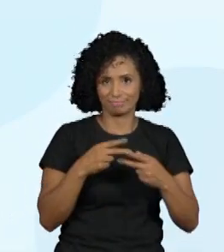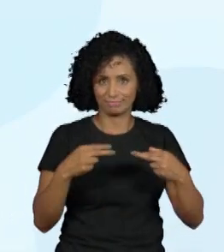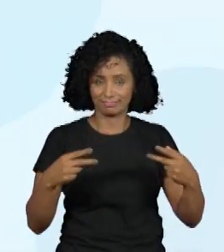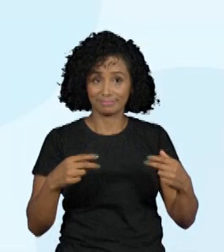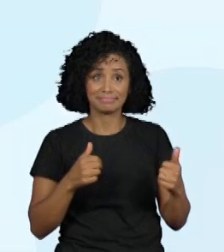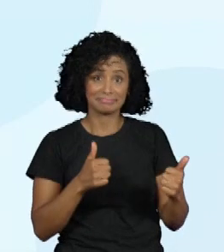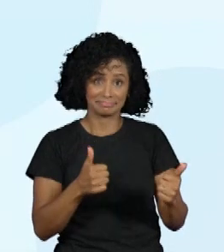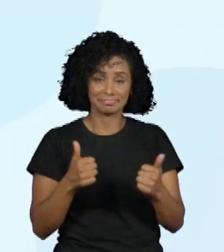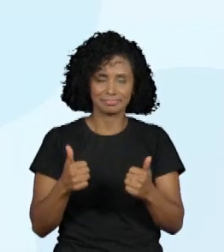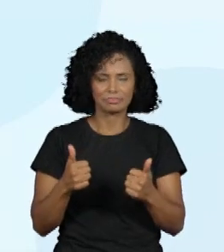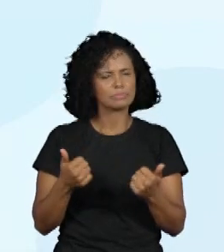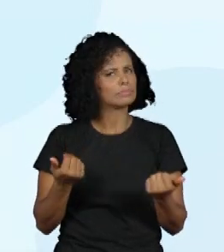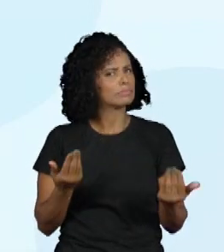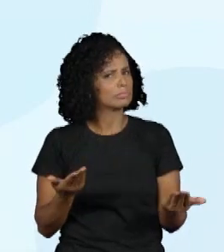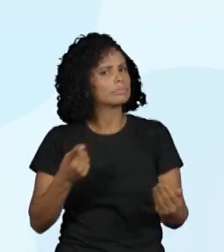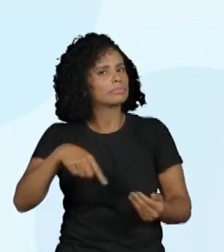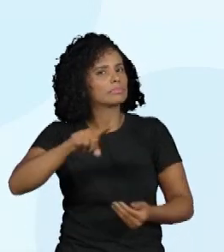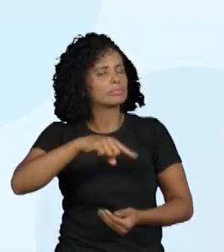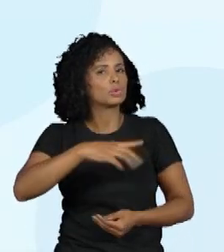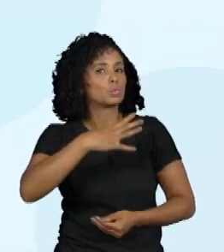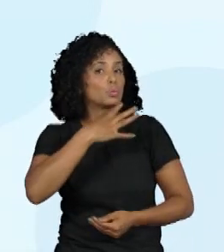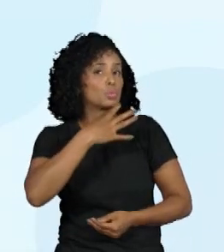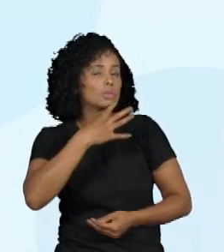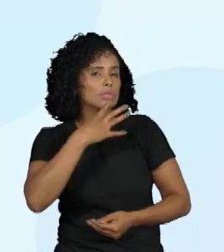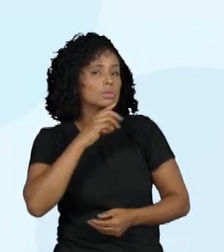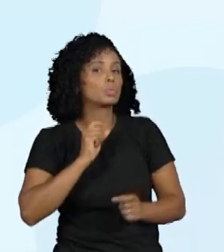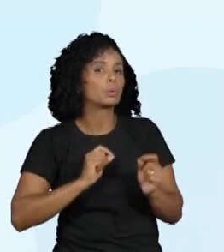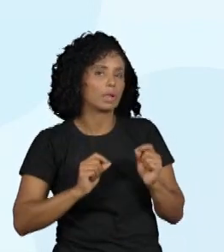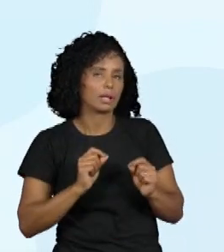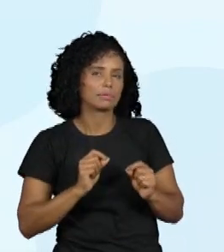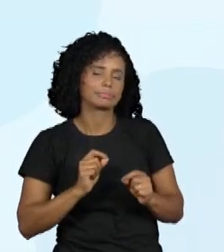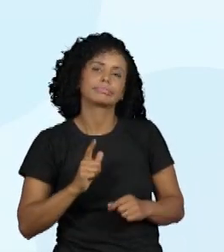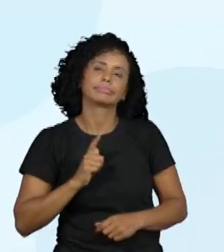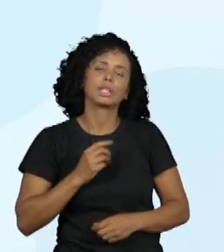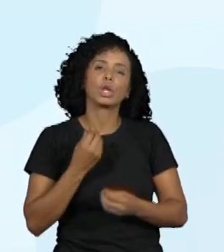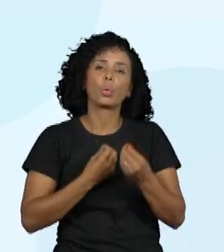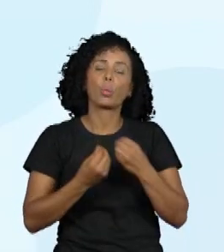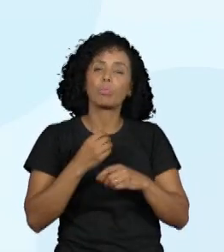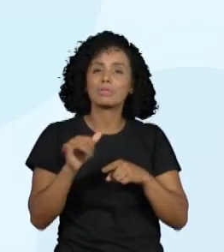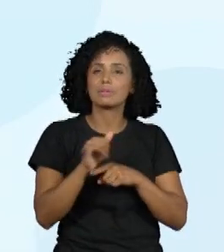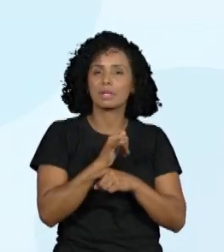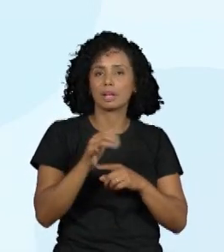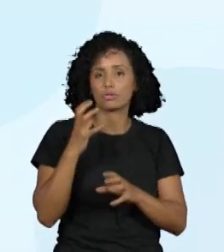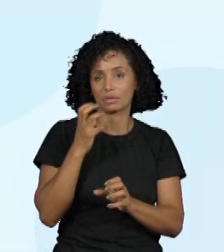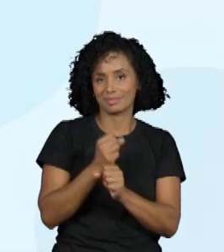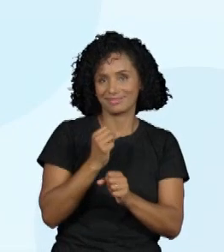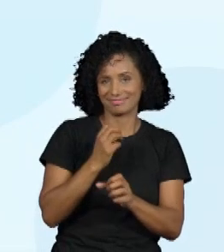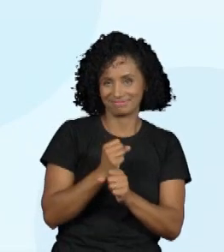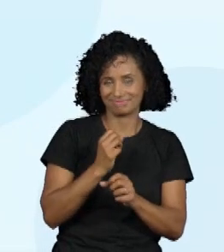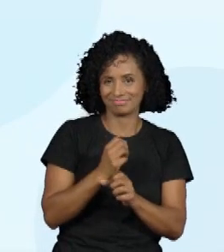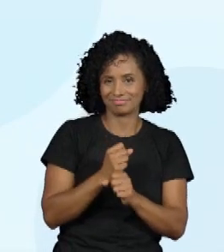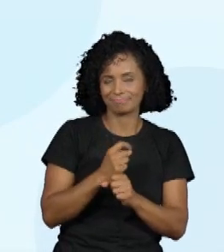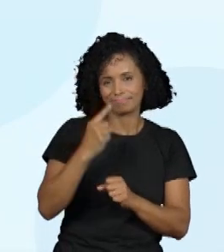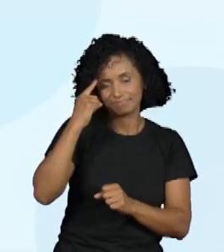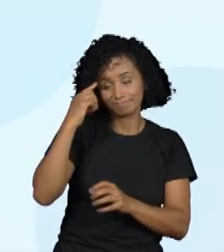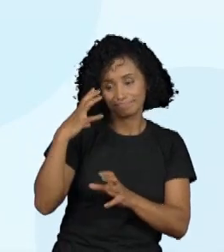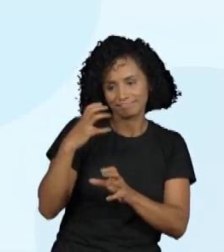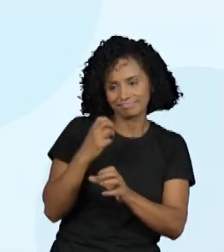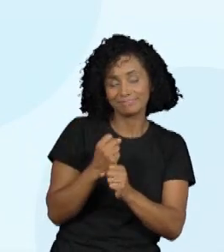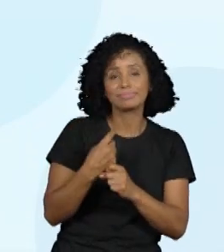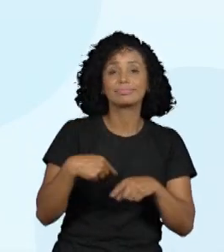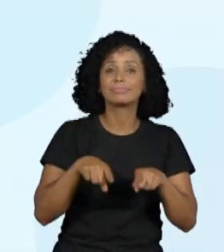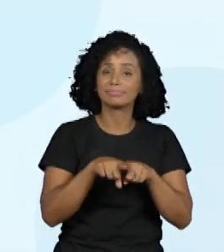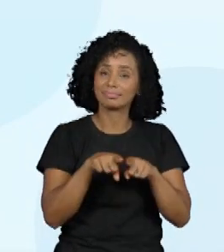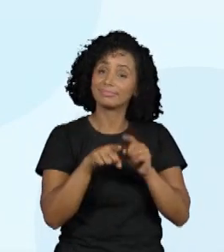E o objeto do conhecimento é procedimentos de cálculo, no caso mental e escrito,